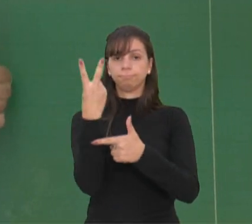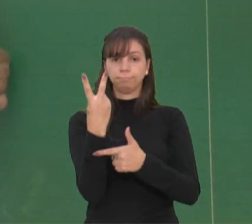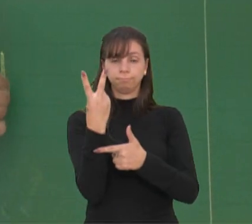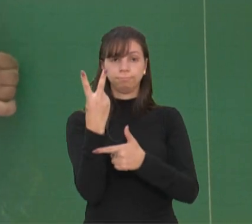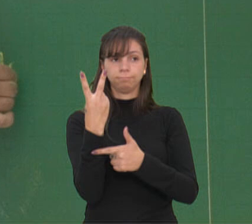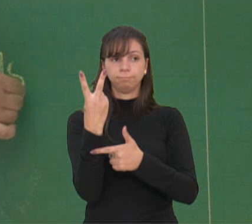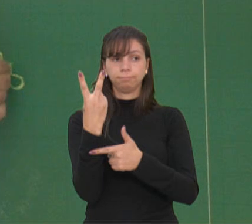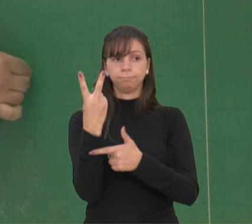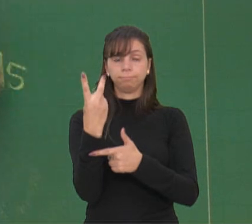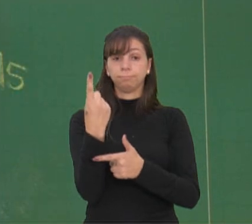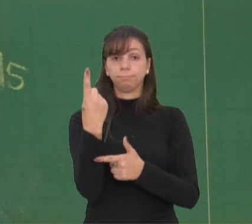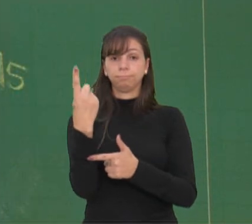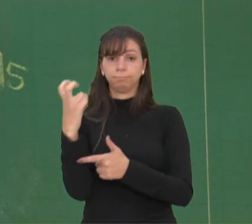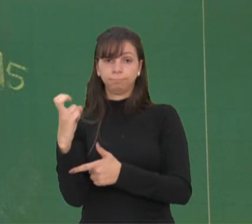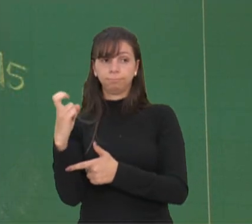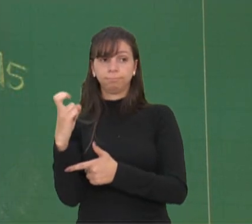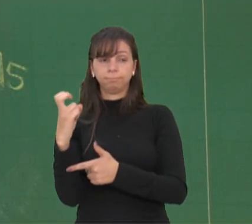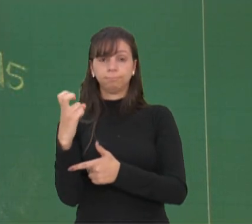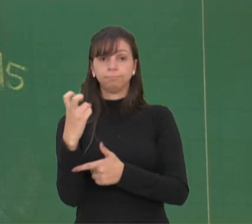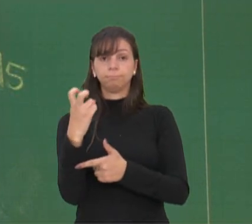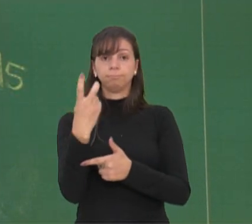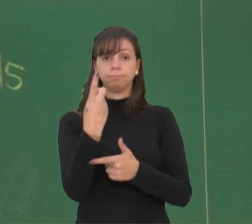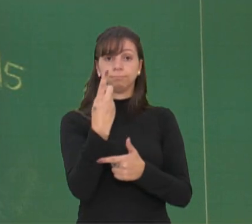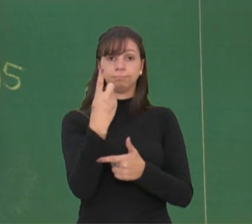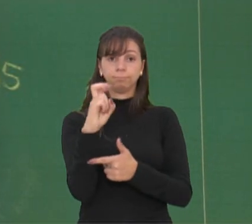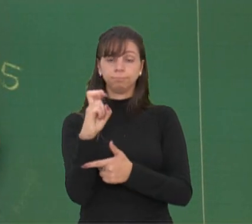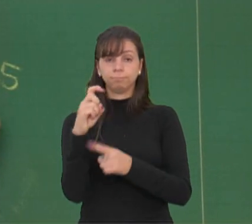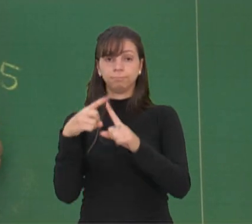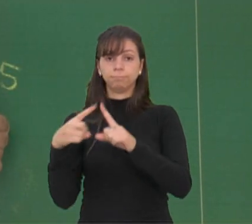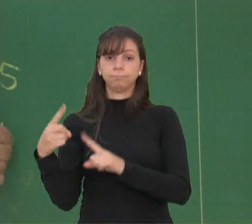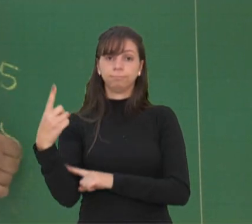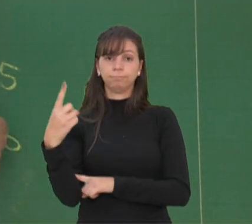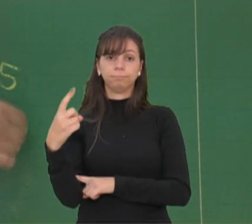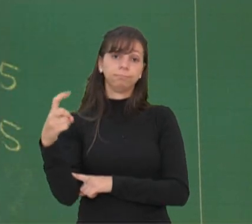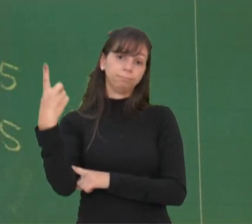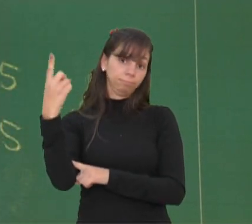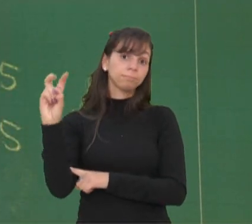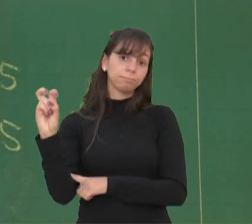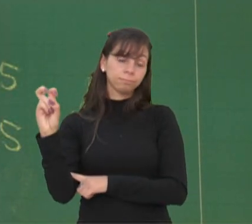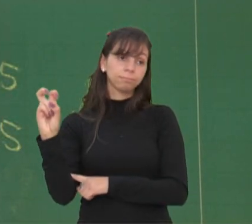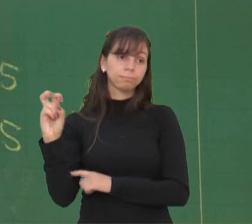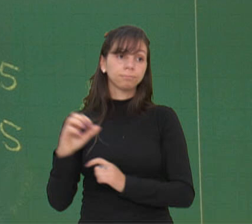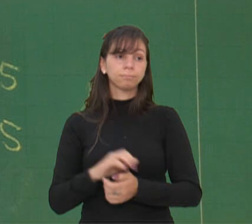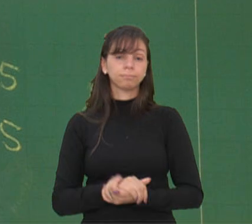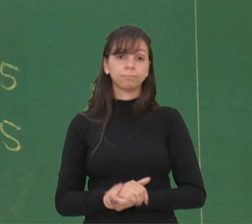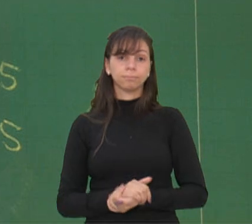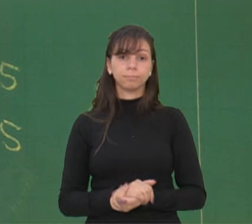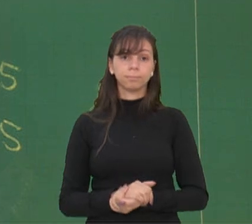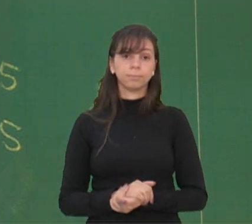2 é 15. E 15 vezes 1 é 15.